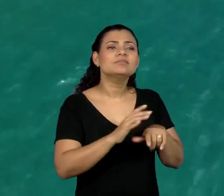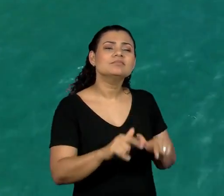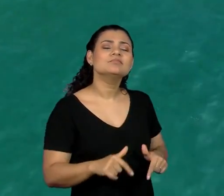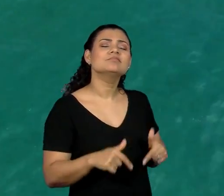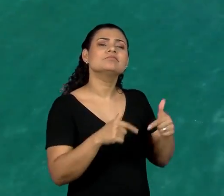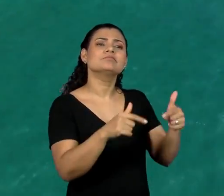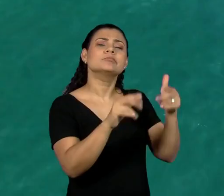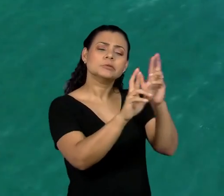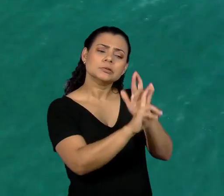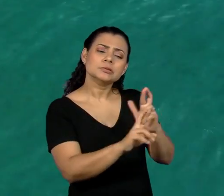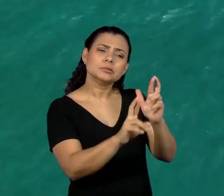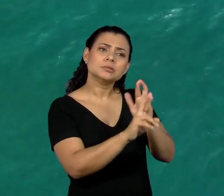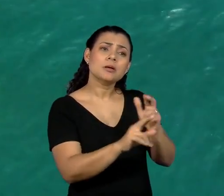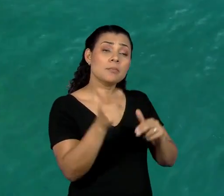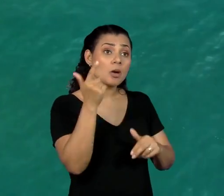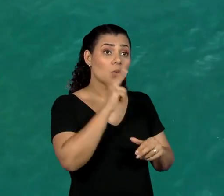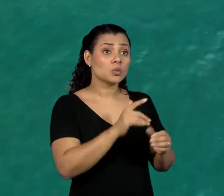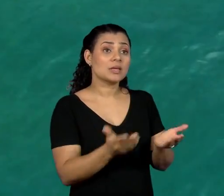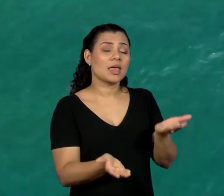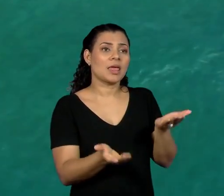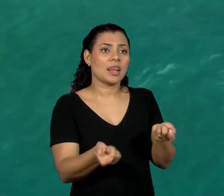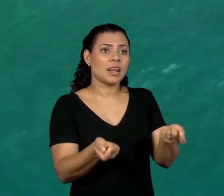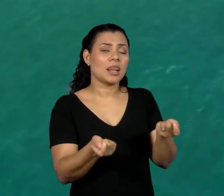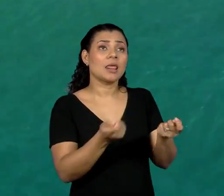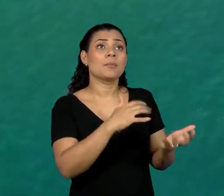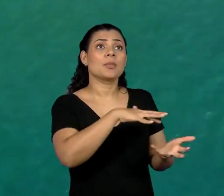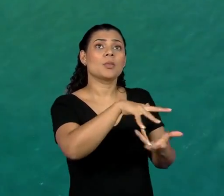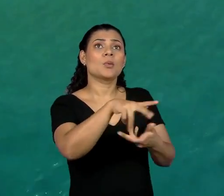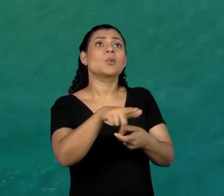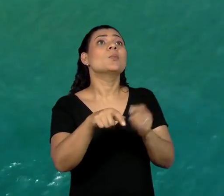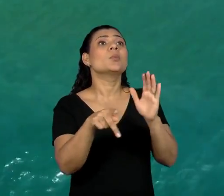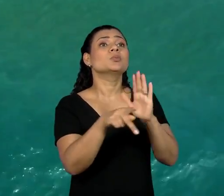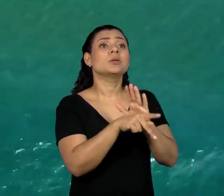serem executadas para garantir o equilíbrio ambiental dos mares.